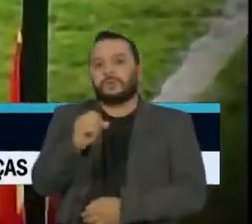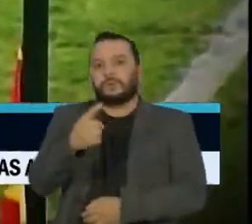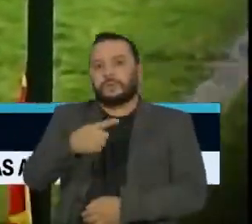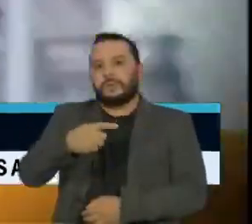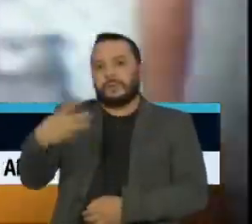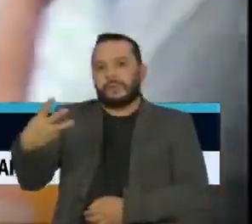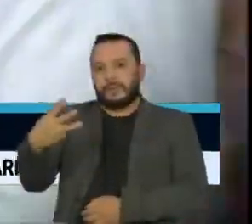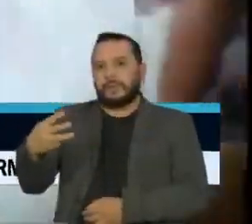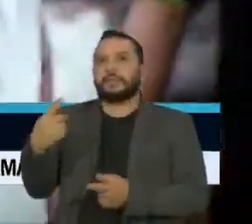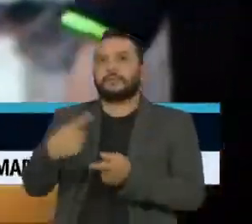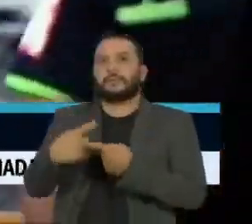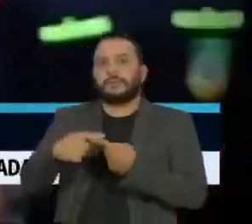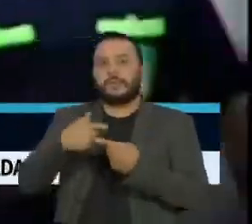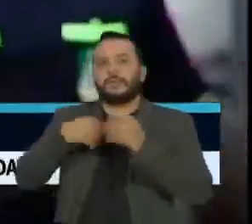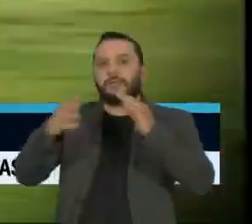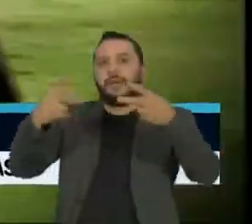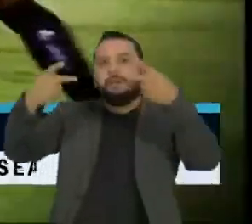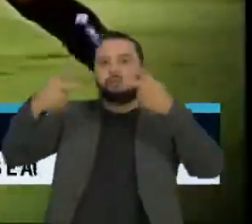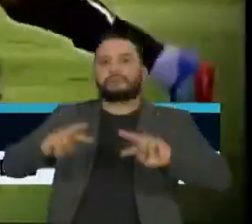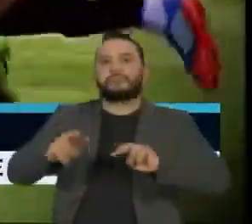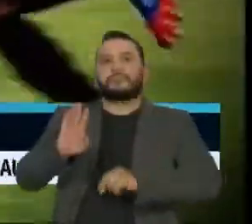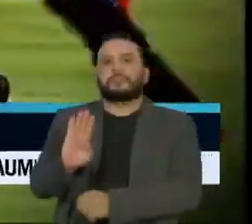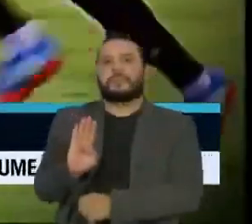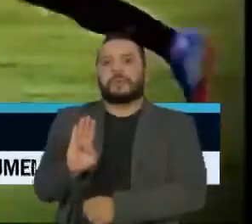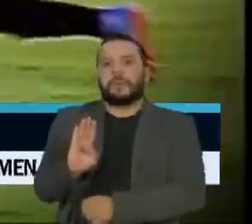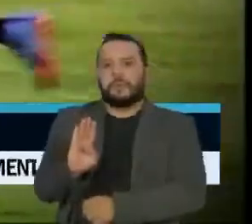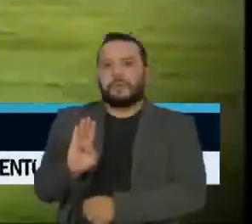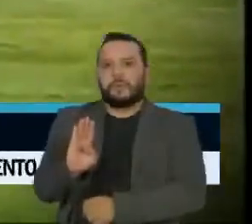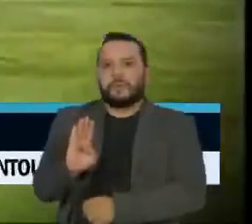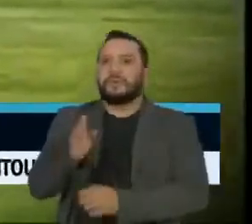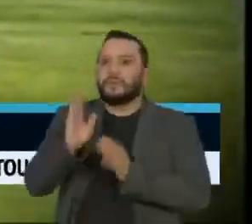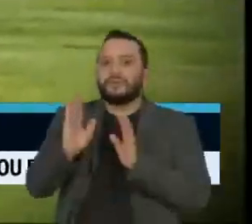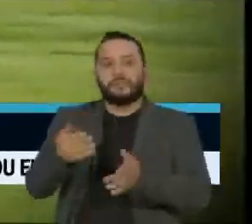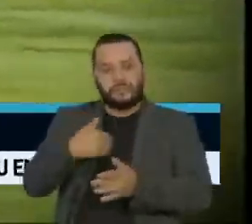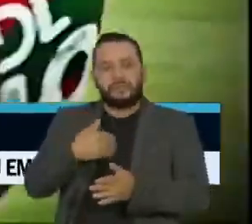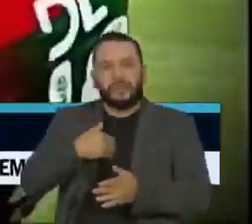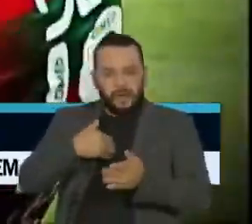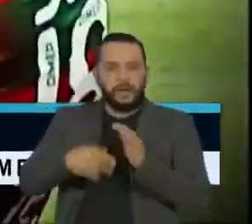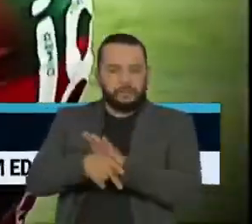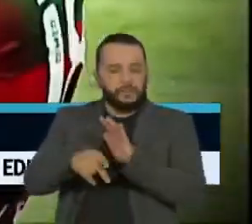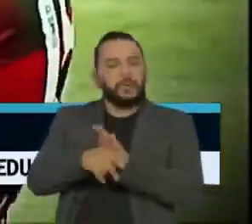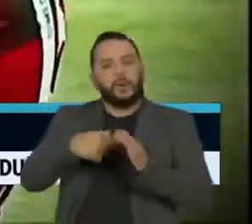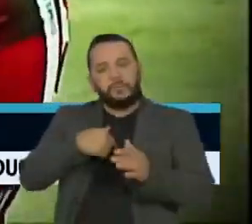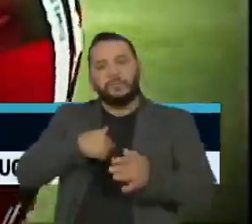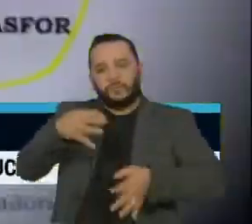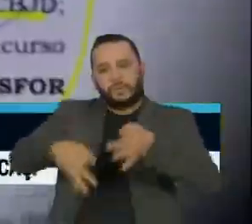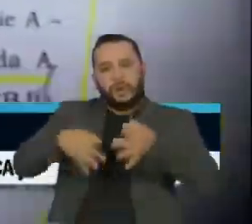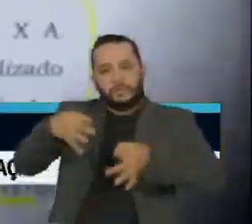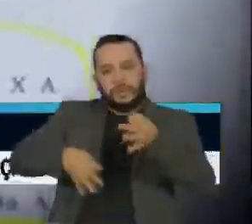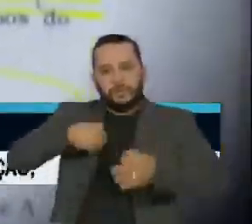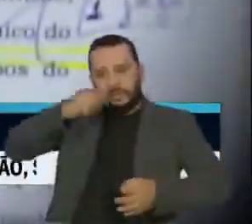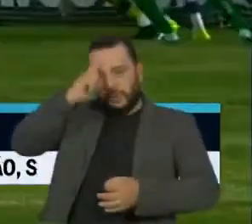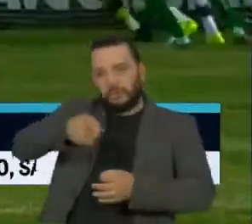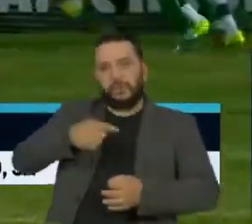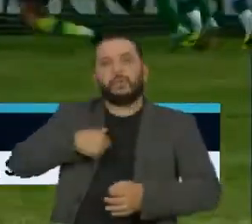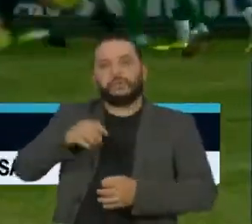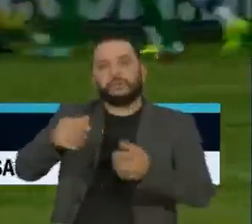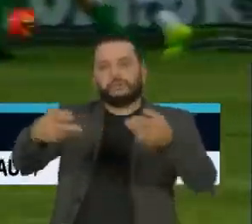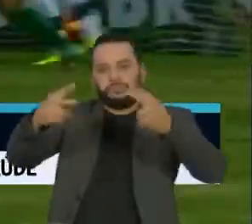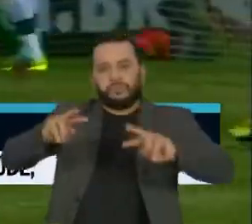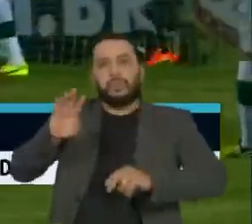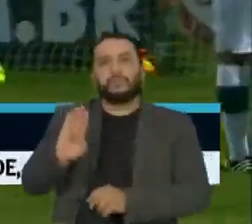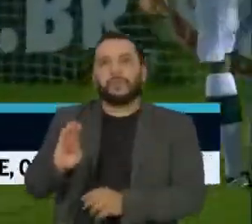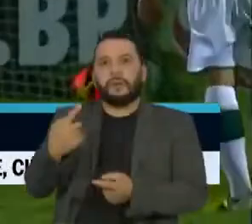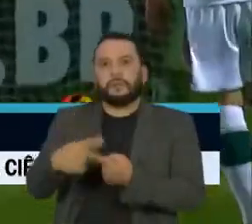o rebaixamento à Série B do Campeonato Brasileiro imposto pelo Superior Tribunal de Justiça Desportiva, devido à escalação